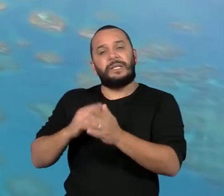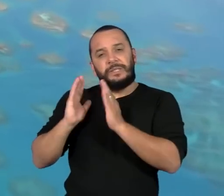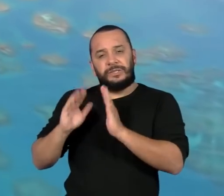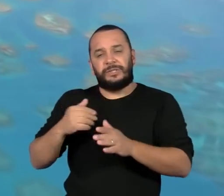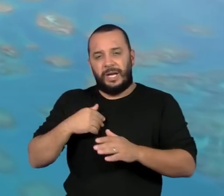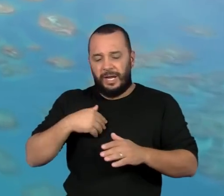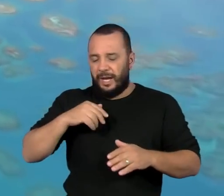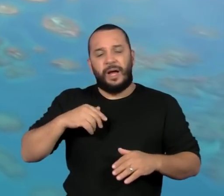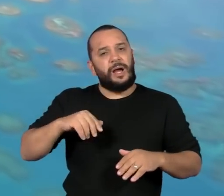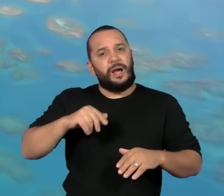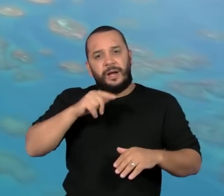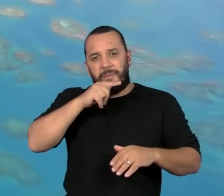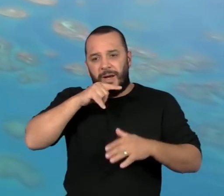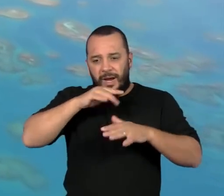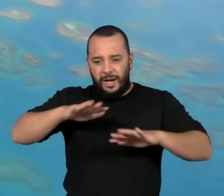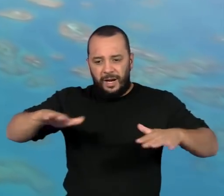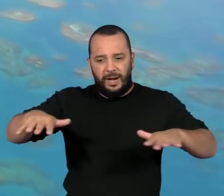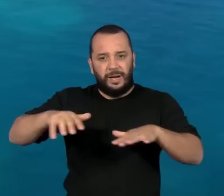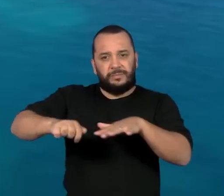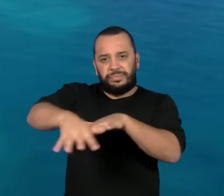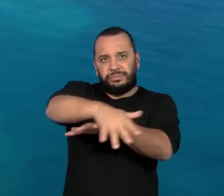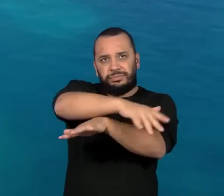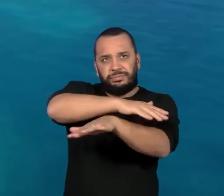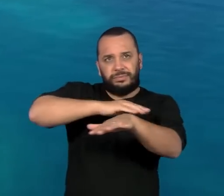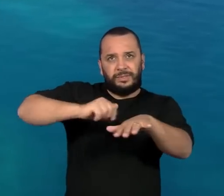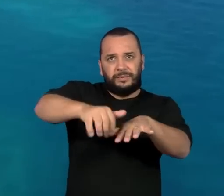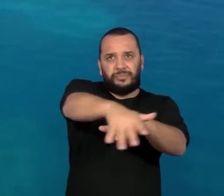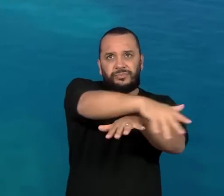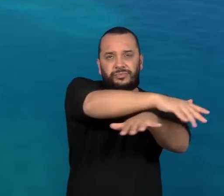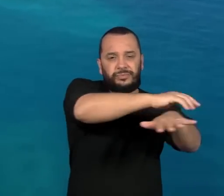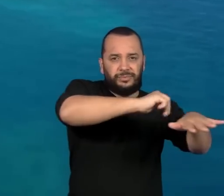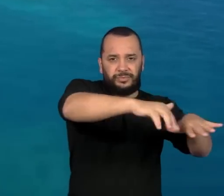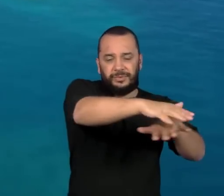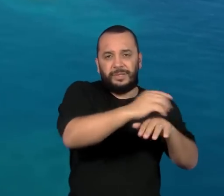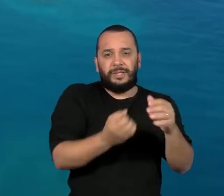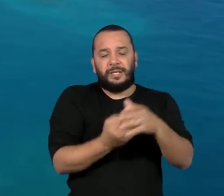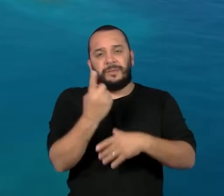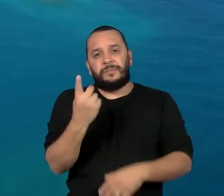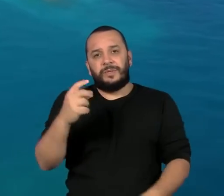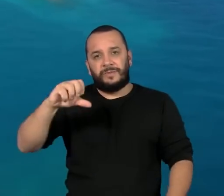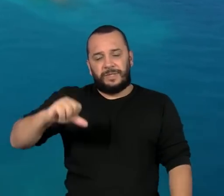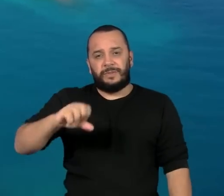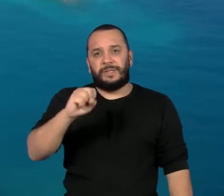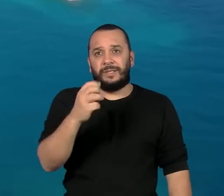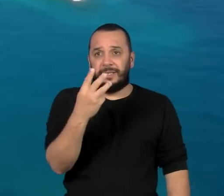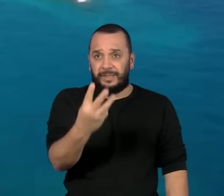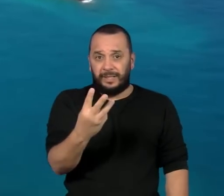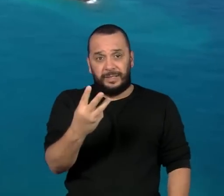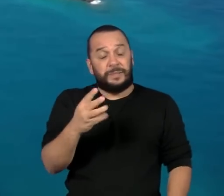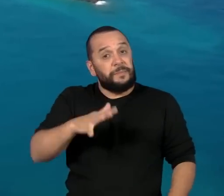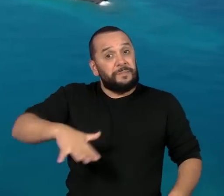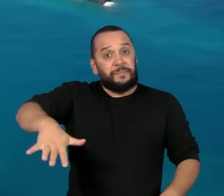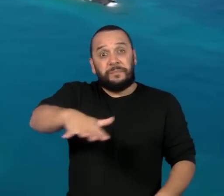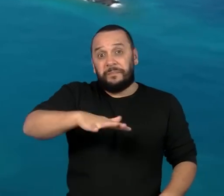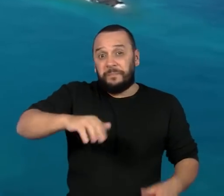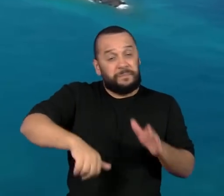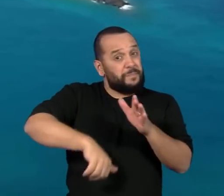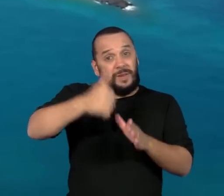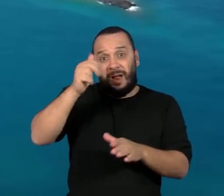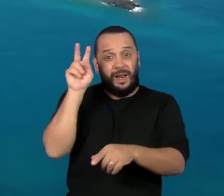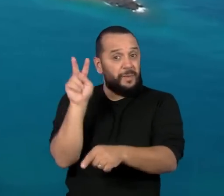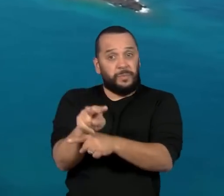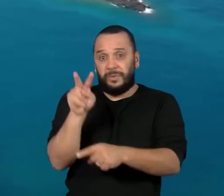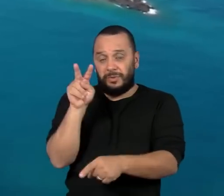Abrolhos, criado em 1983. É a primeira unidade de conservação marinha do Brasil e representou um